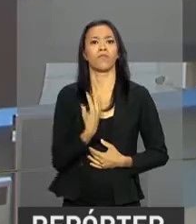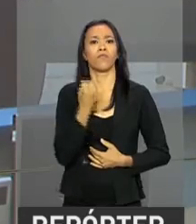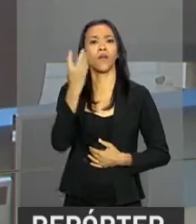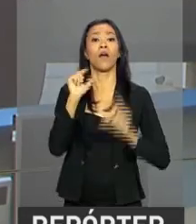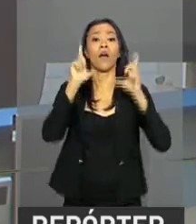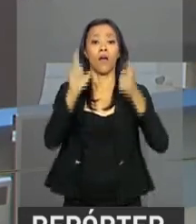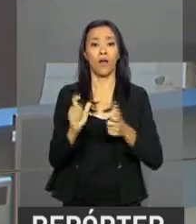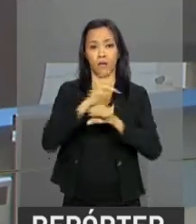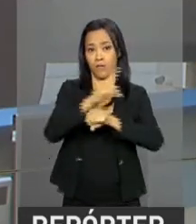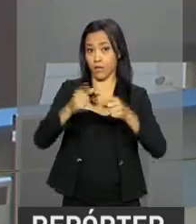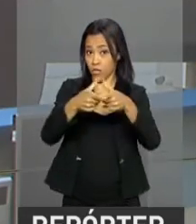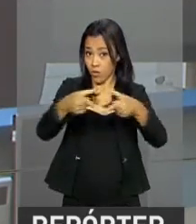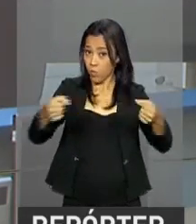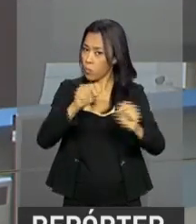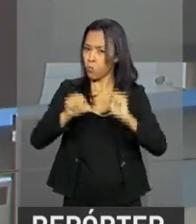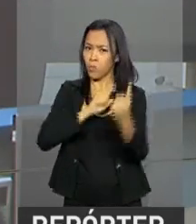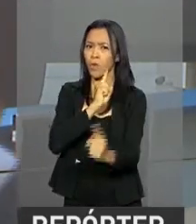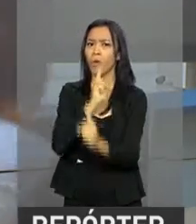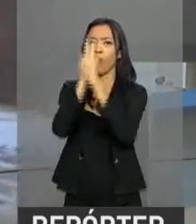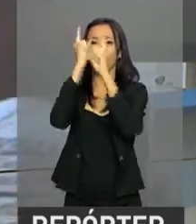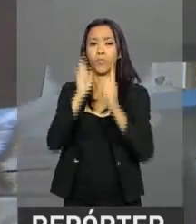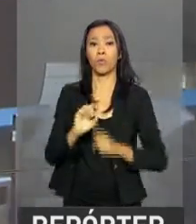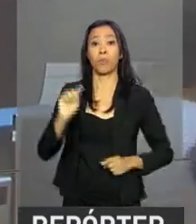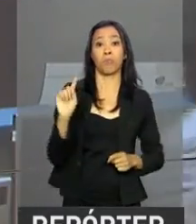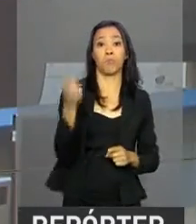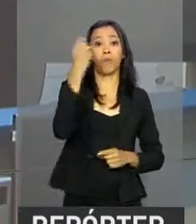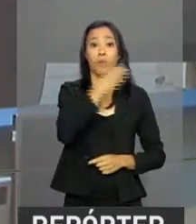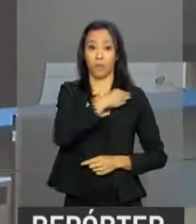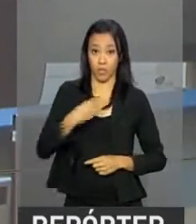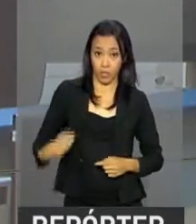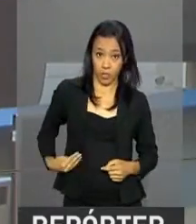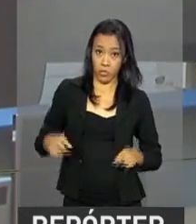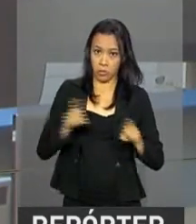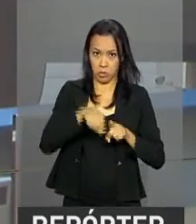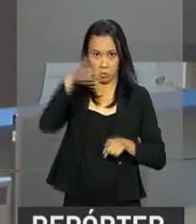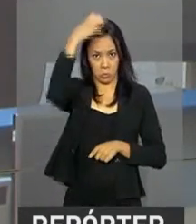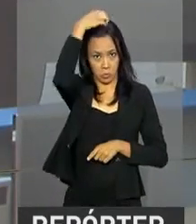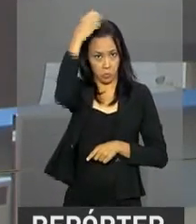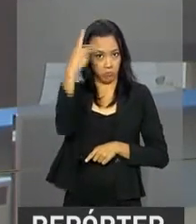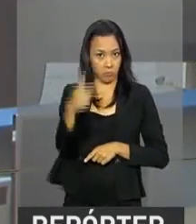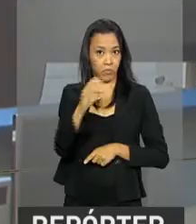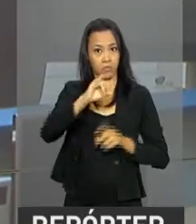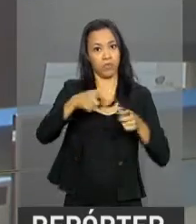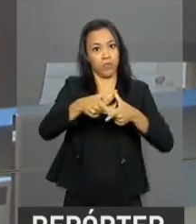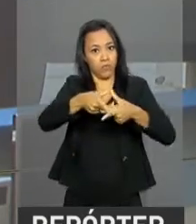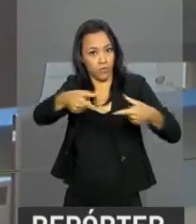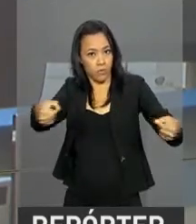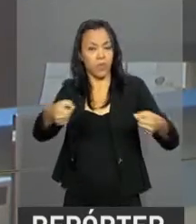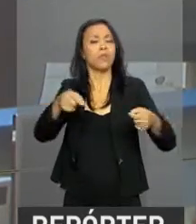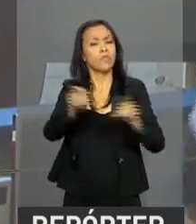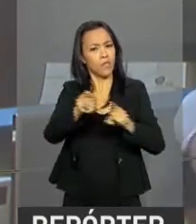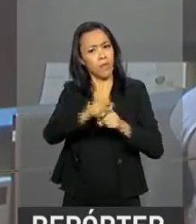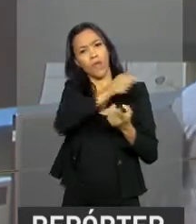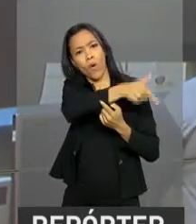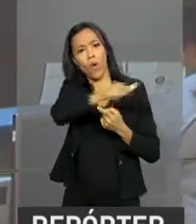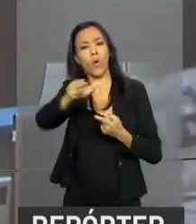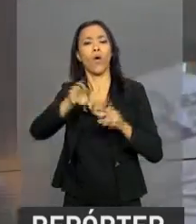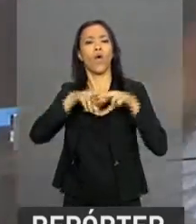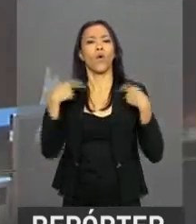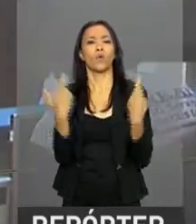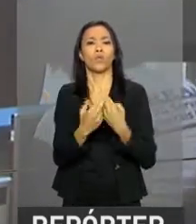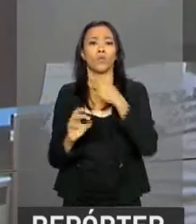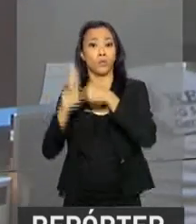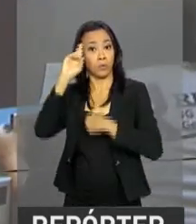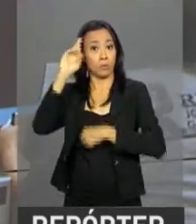para encontros oficiais com o primeiro-ministro e o imperador japonês, além de reuniões com empresário e